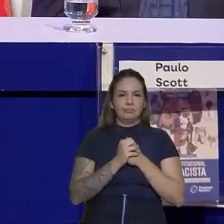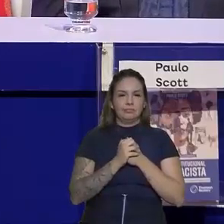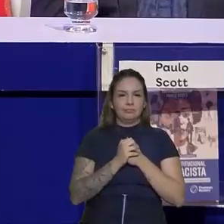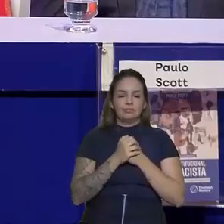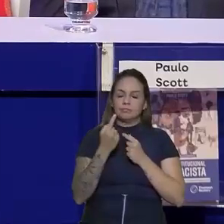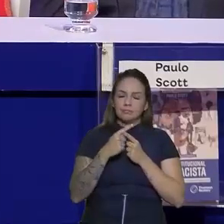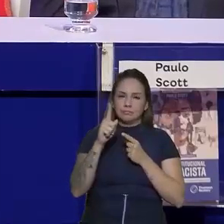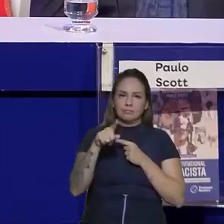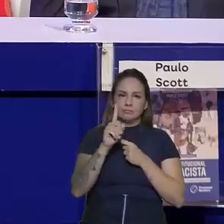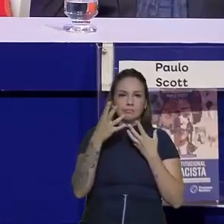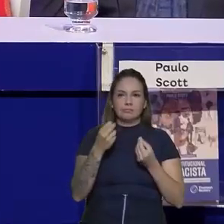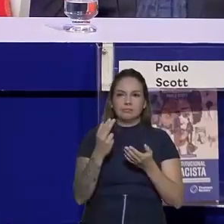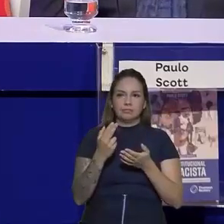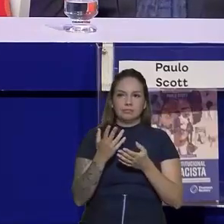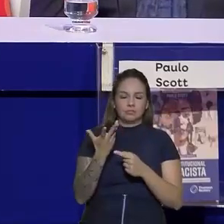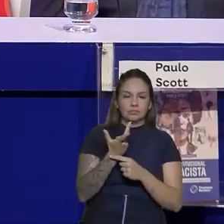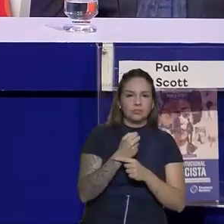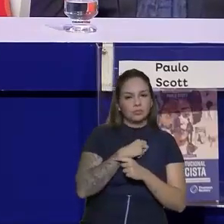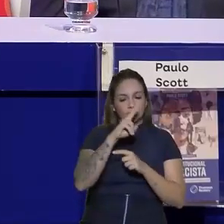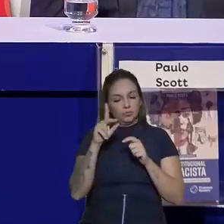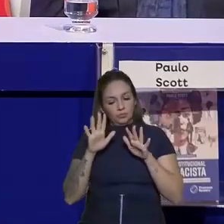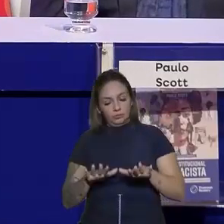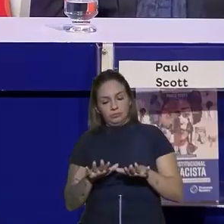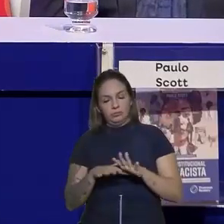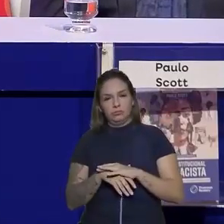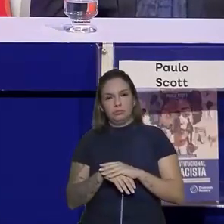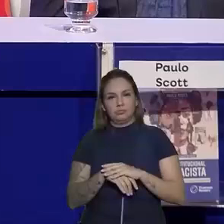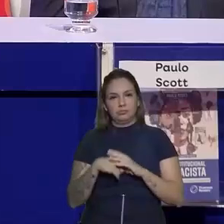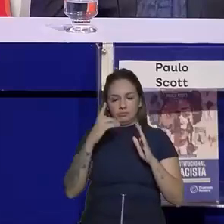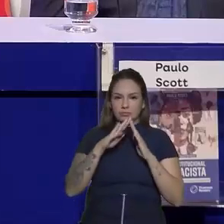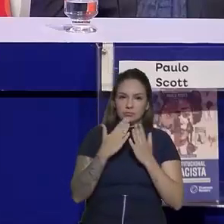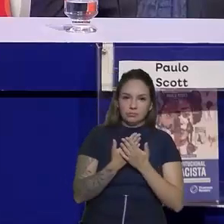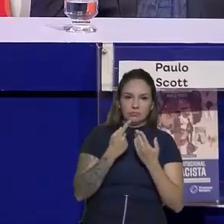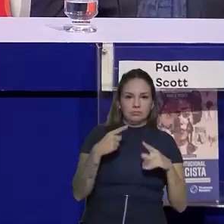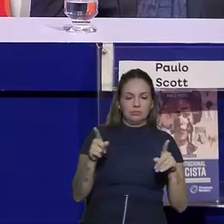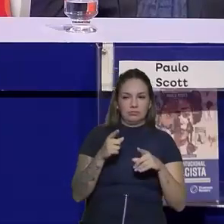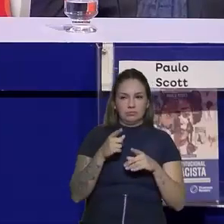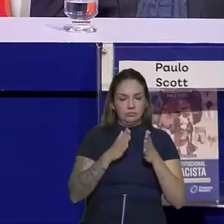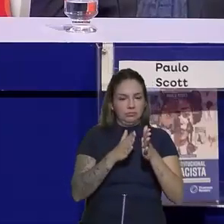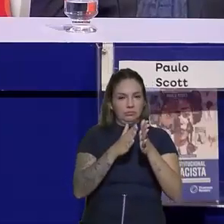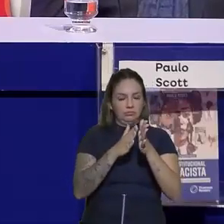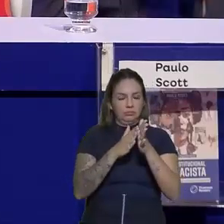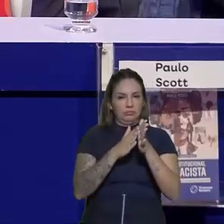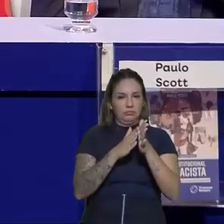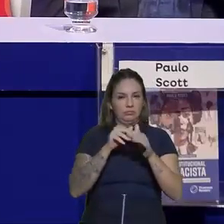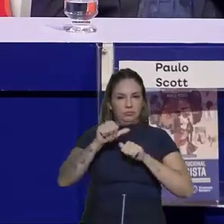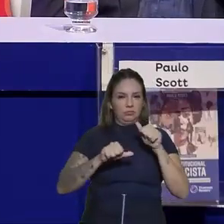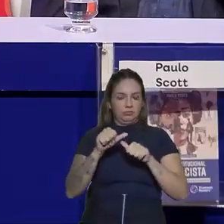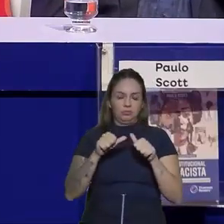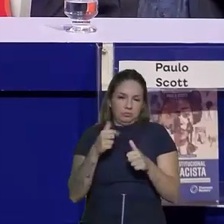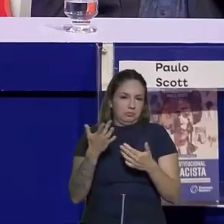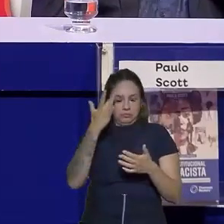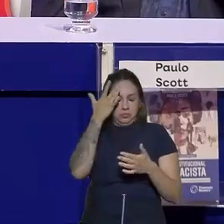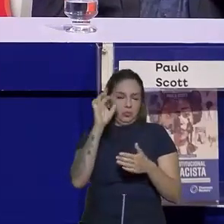Porque aquilo era a negação da arte. Assim, ou eu vou ficar numa escola de música e seguir isso aqui, vou me tornar sei lá o quê,